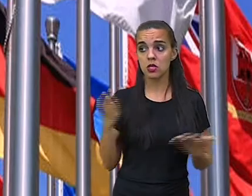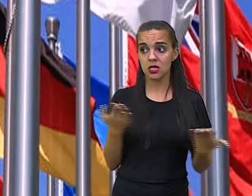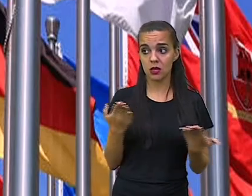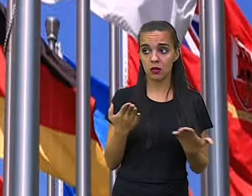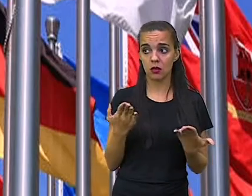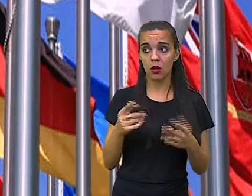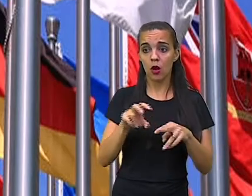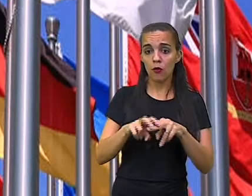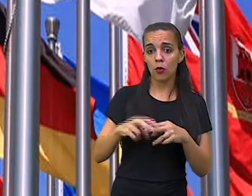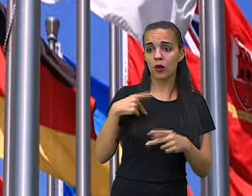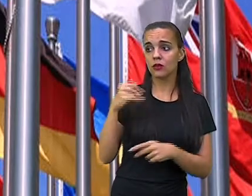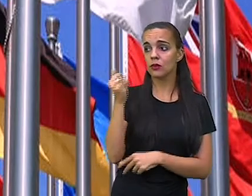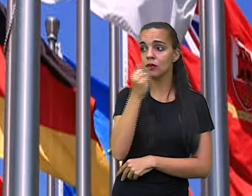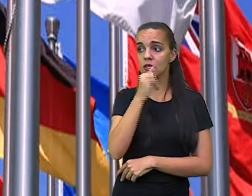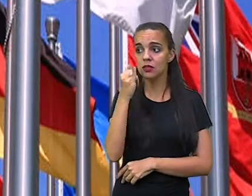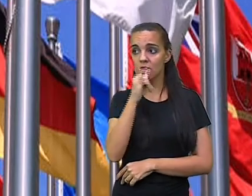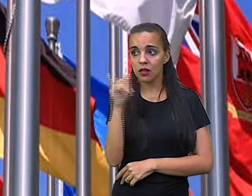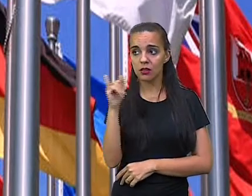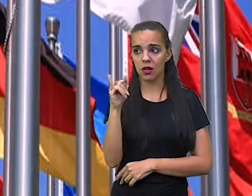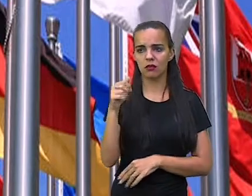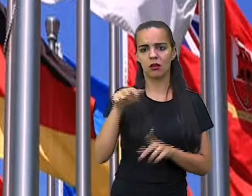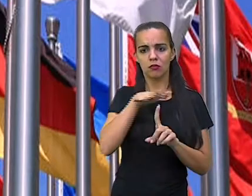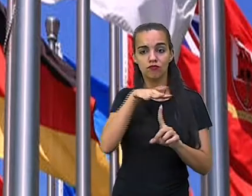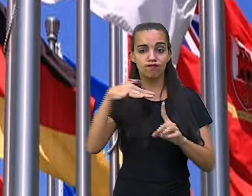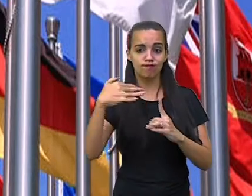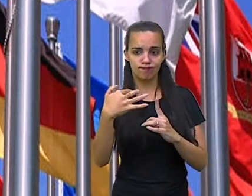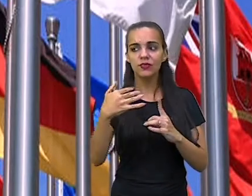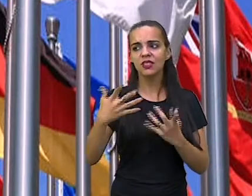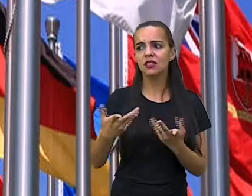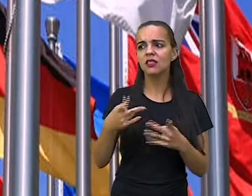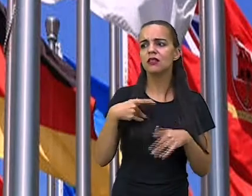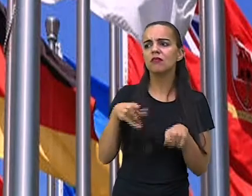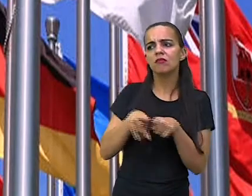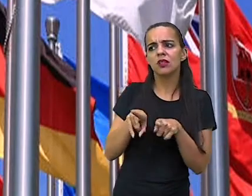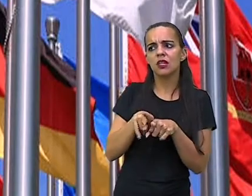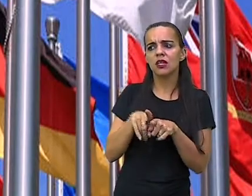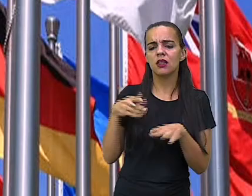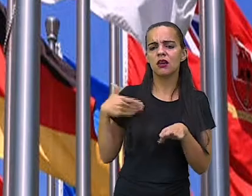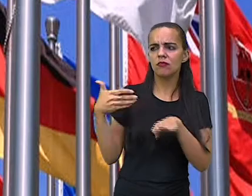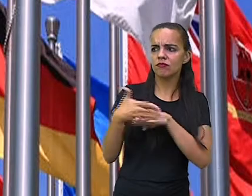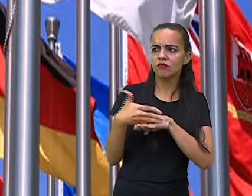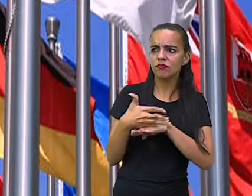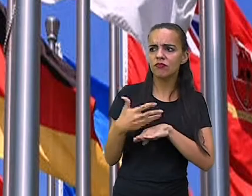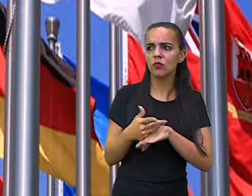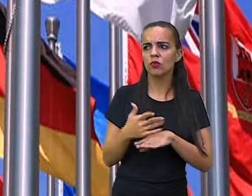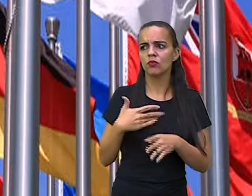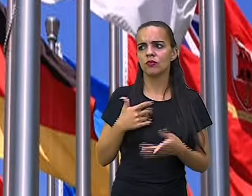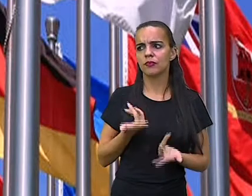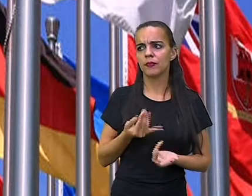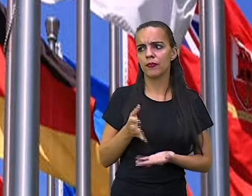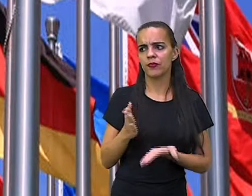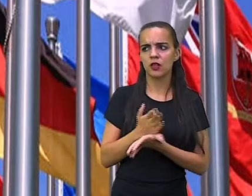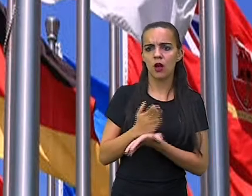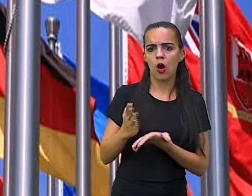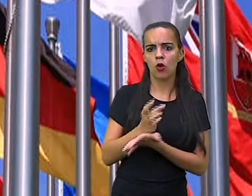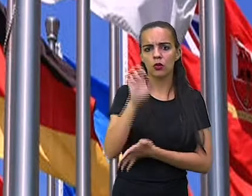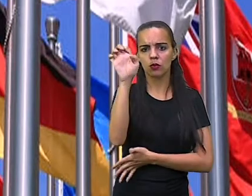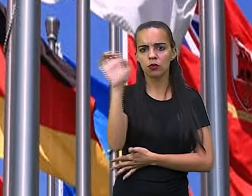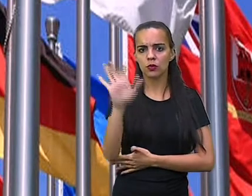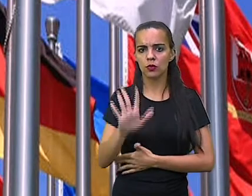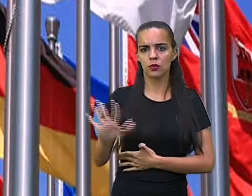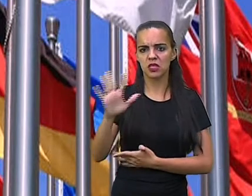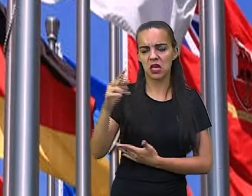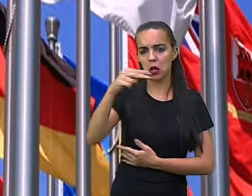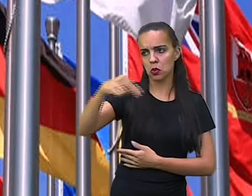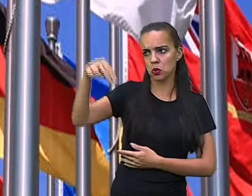como Itália, esse estado aqui centralizado, ele era fragmentado. Então, um estado aqui do